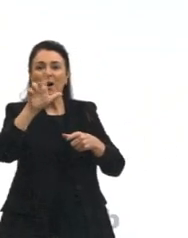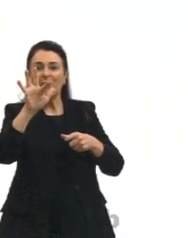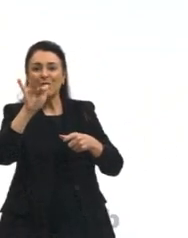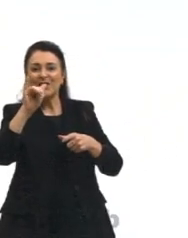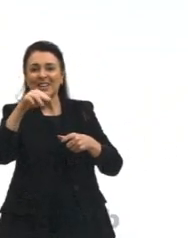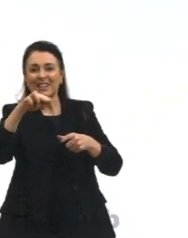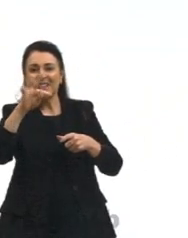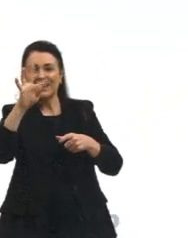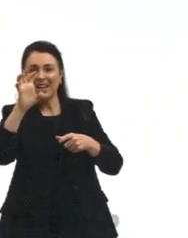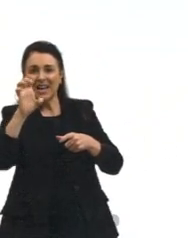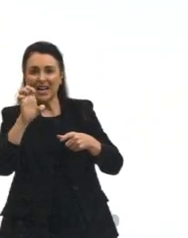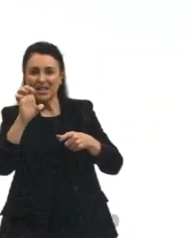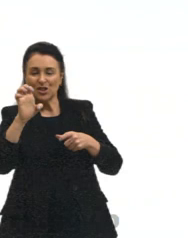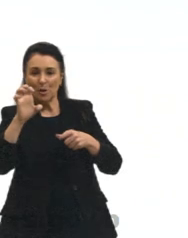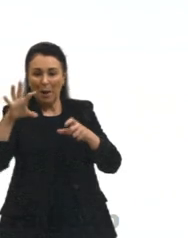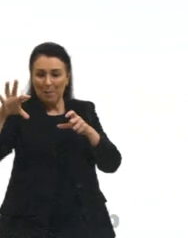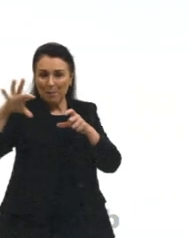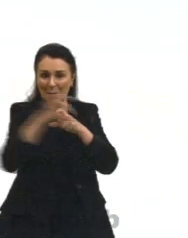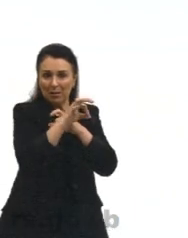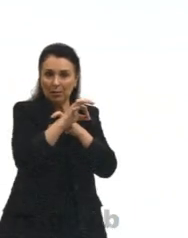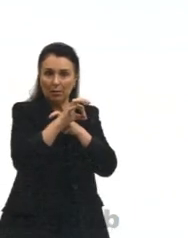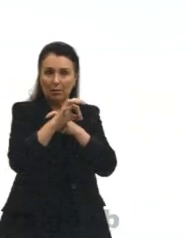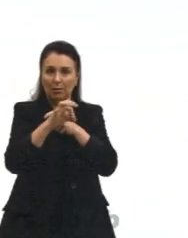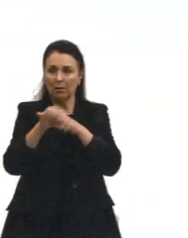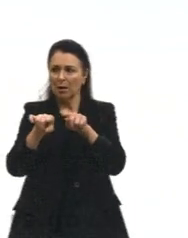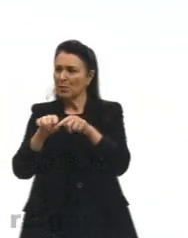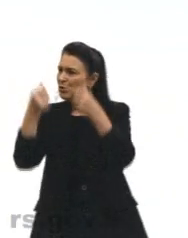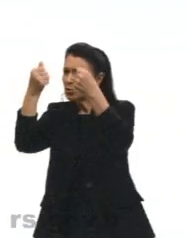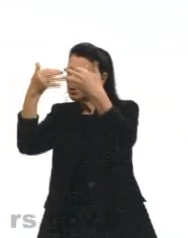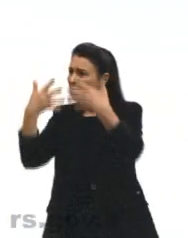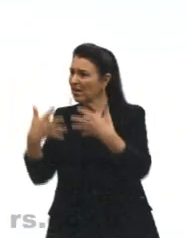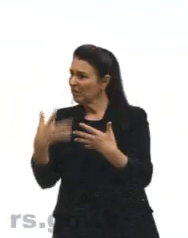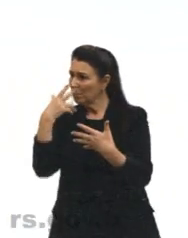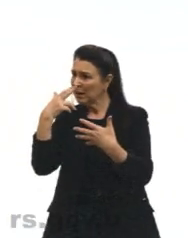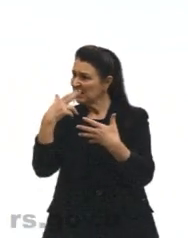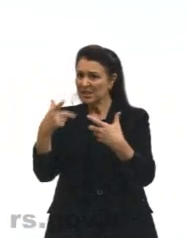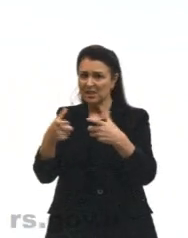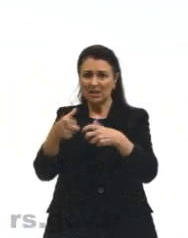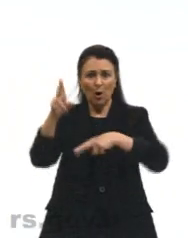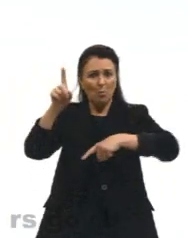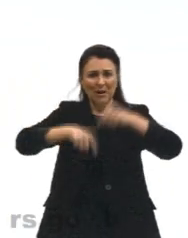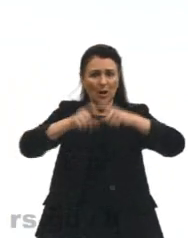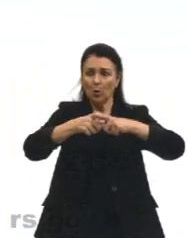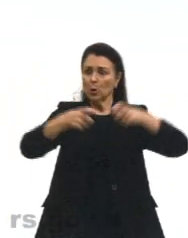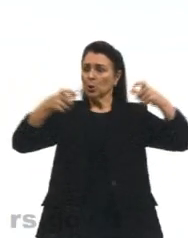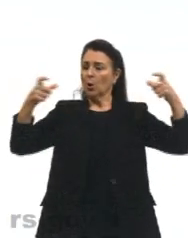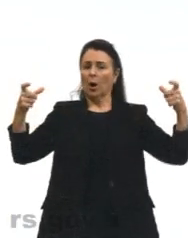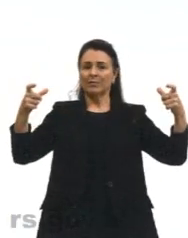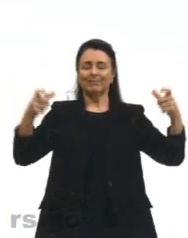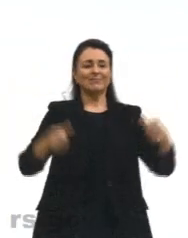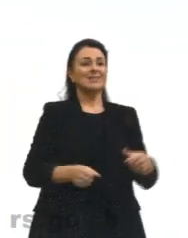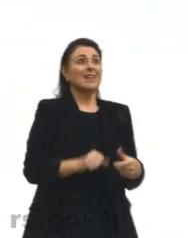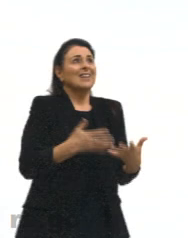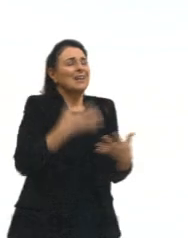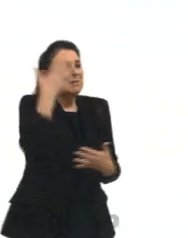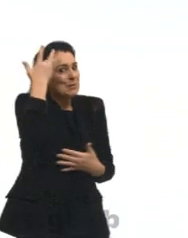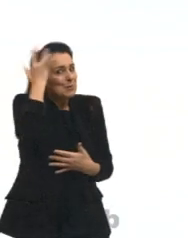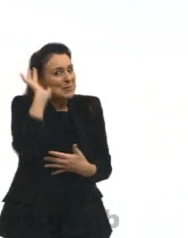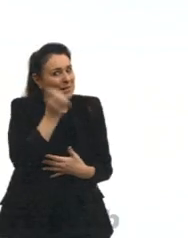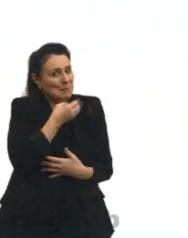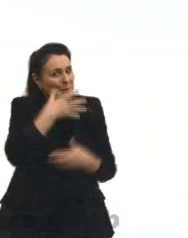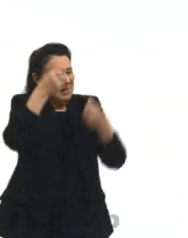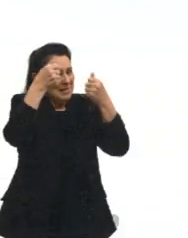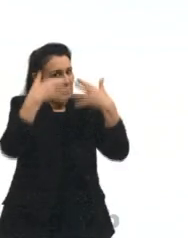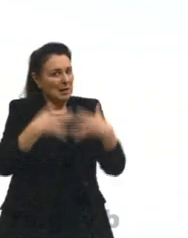segurança mas do jeito que a senhora escreveu aparecer uma coisa enorme Cavaleiro a é muito bem eu quero estudo aí